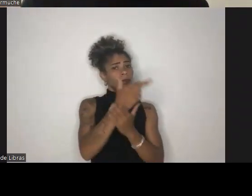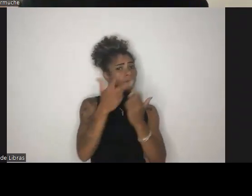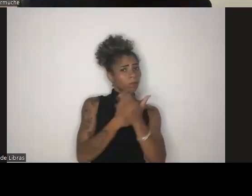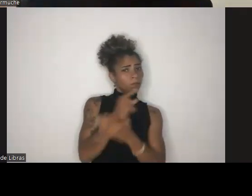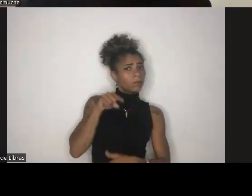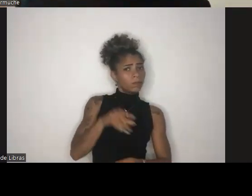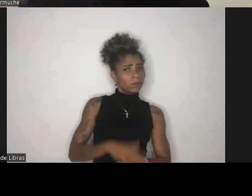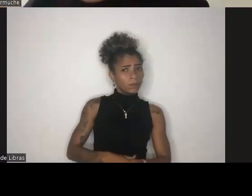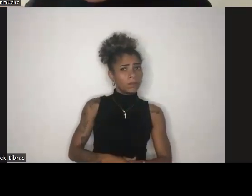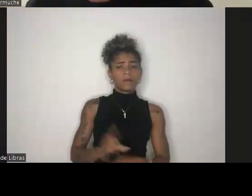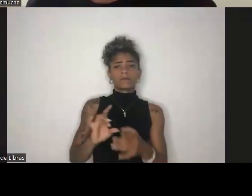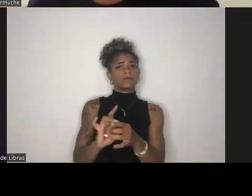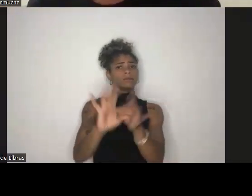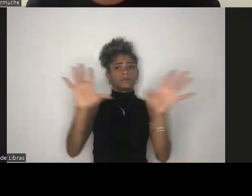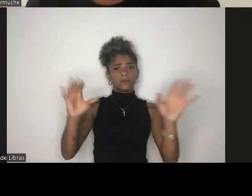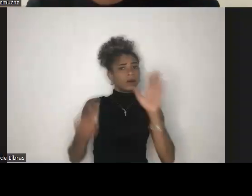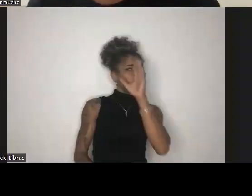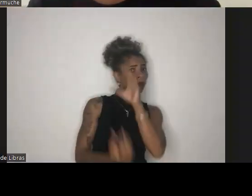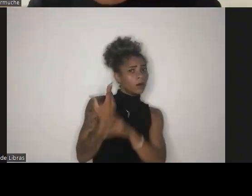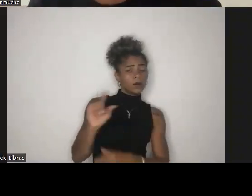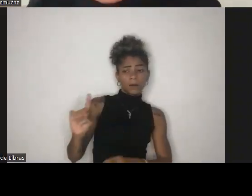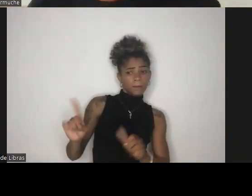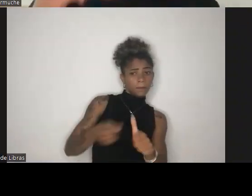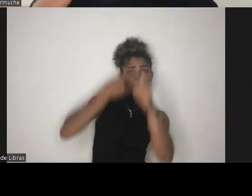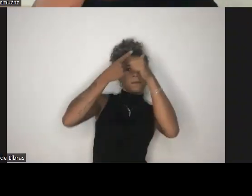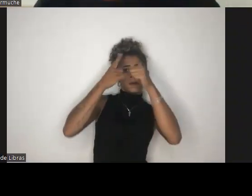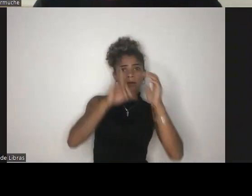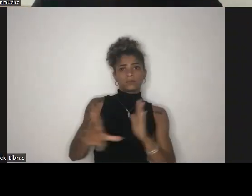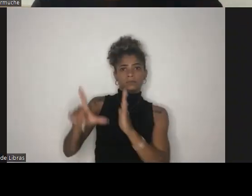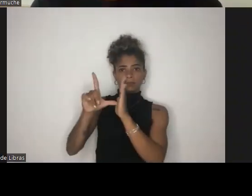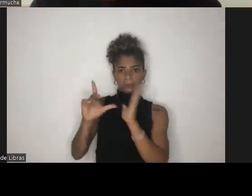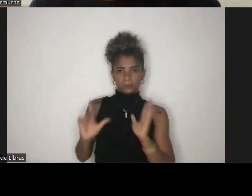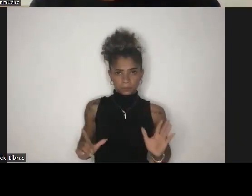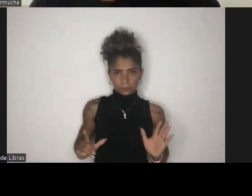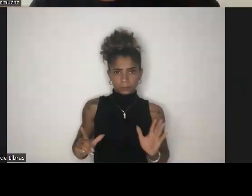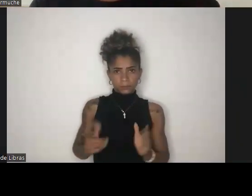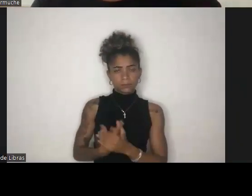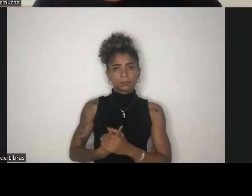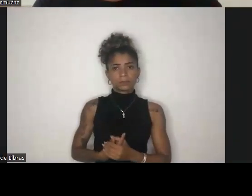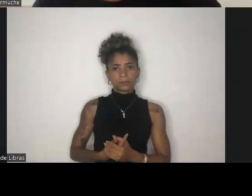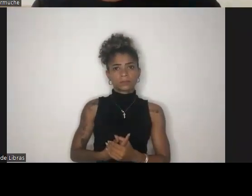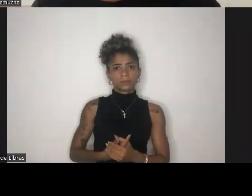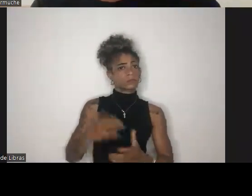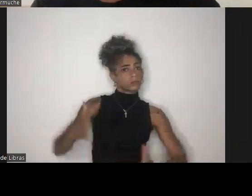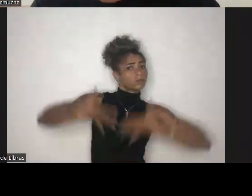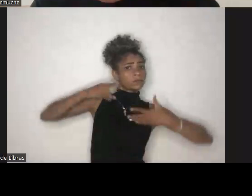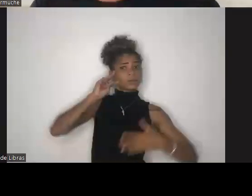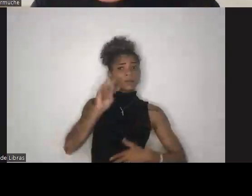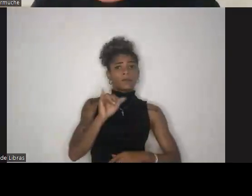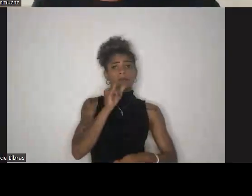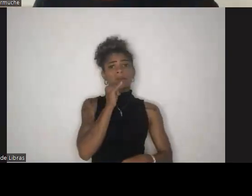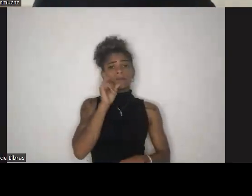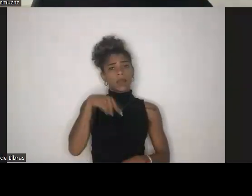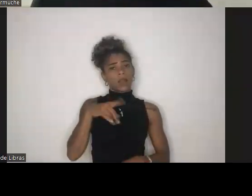tava com tempo livre eu criei os layouts da primeira loja da moto e de repente eu vi que a moto ela realmente